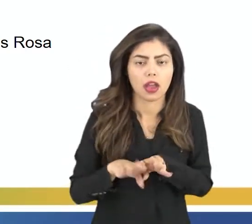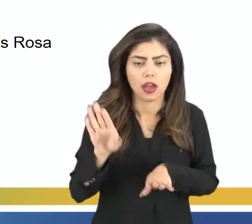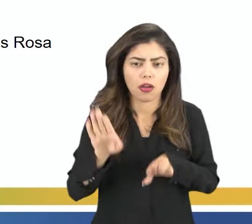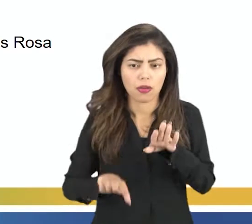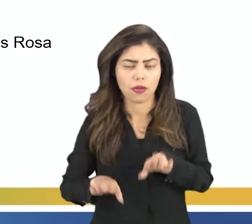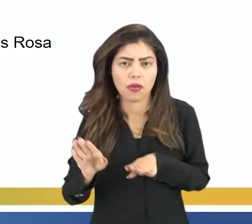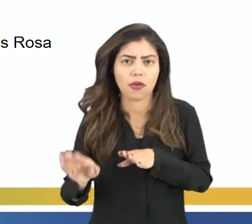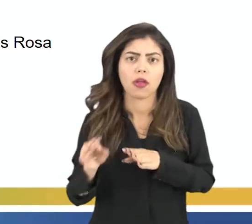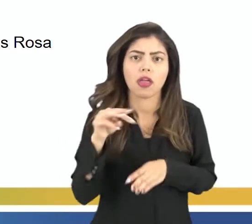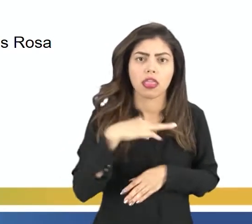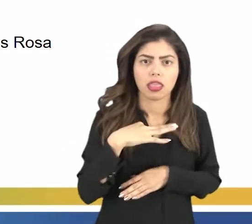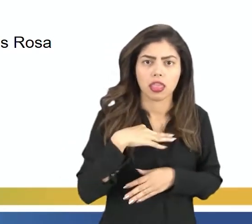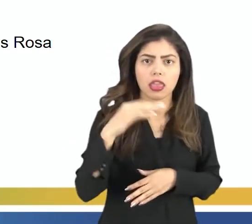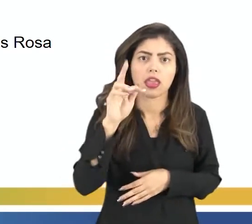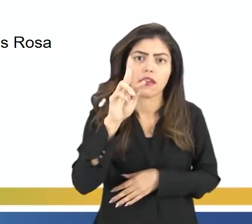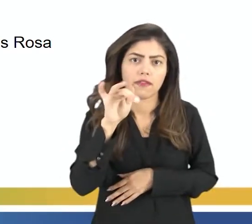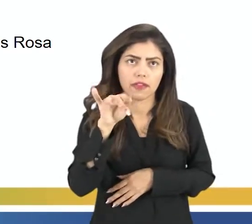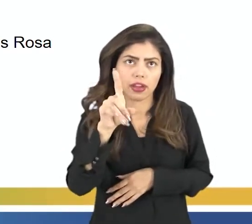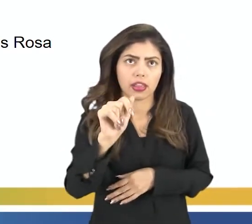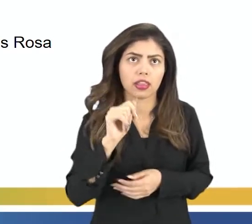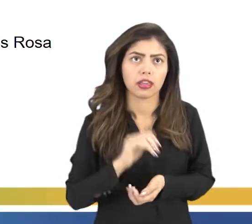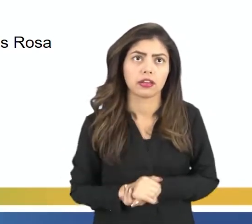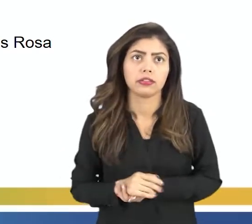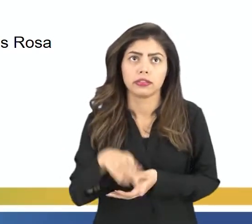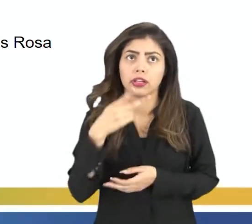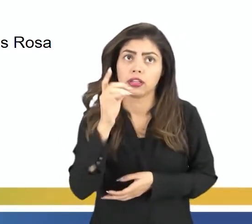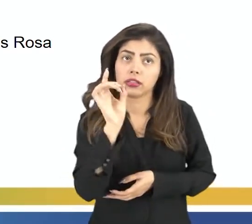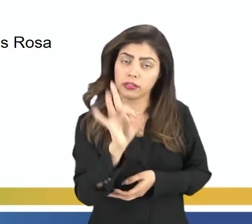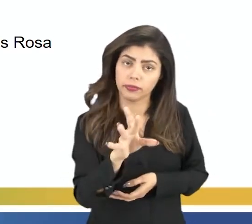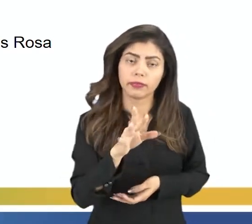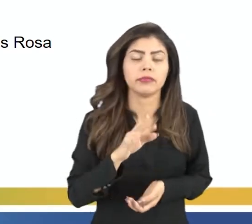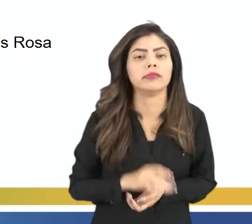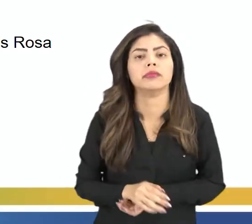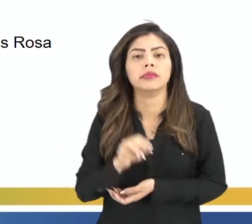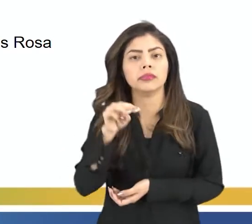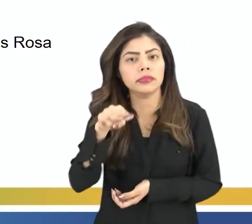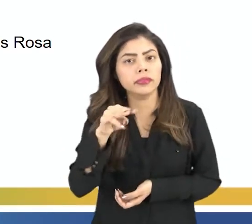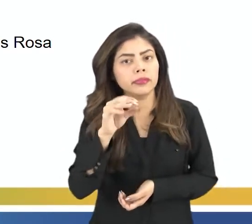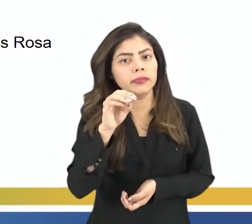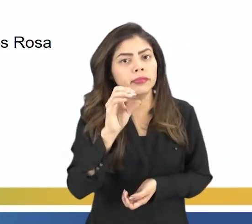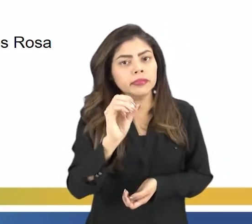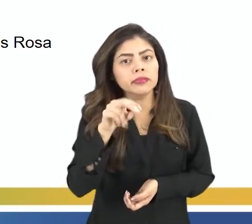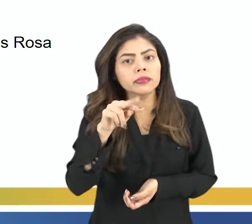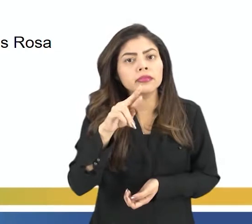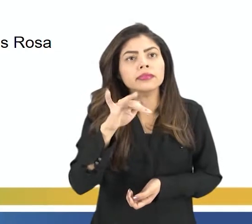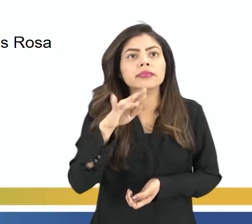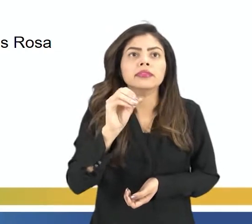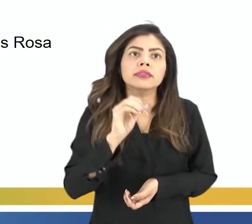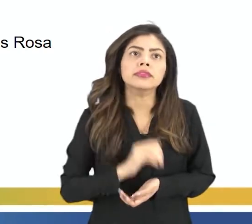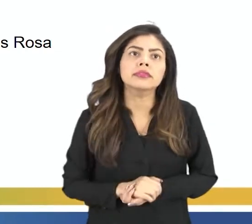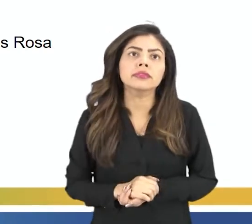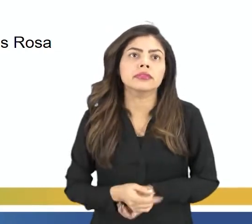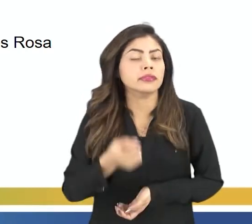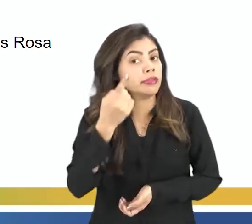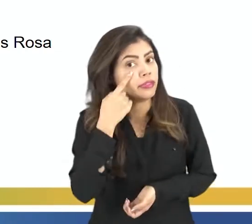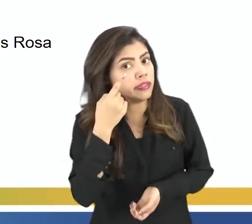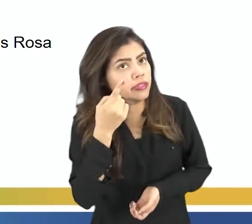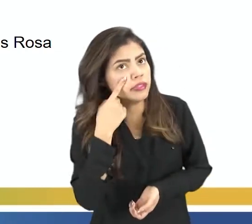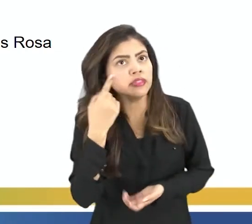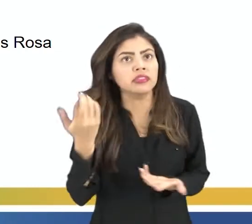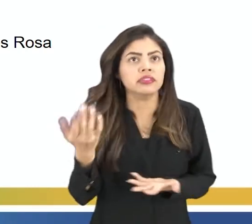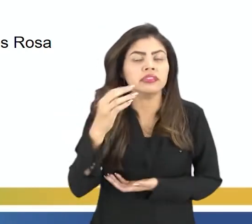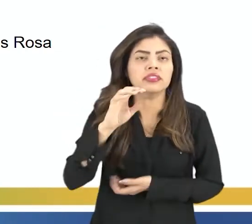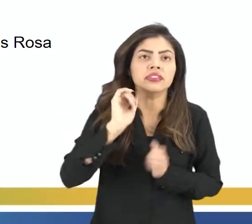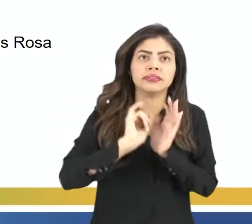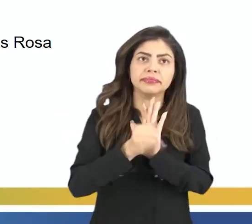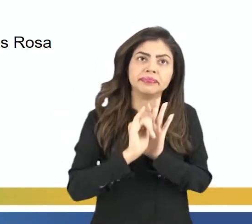contexto diferente sobre os contos de fada. Ao invés de falar sobre as fadas, falava sobre os monstros. Então fica ligadinho aí. Contos fantásticos.